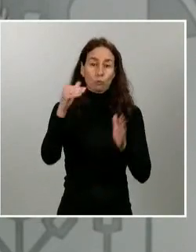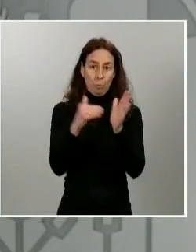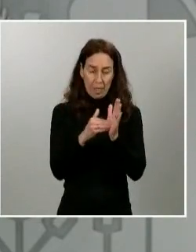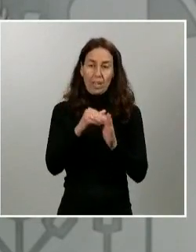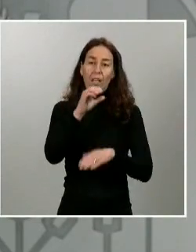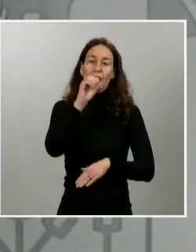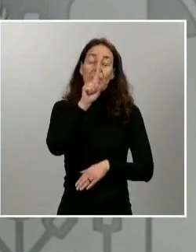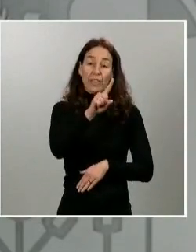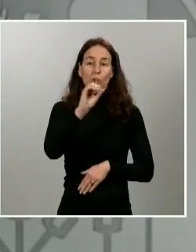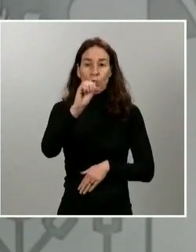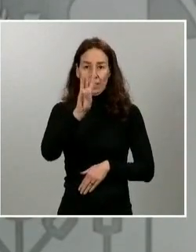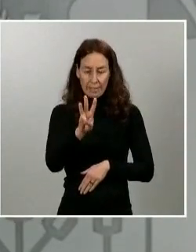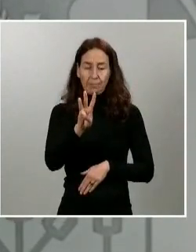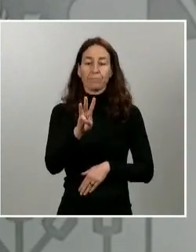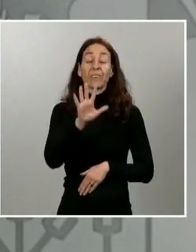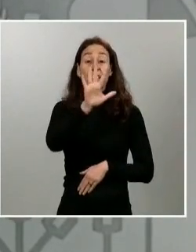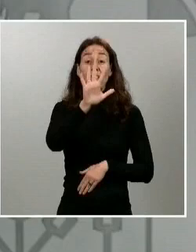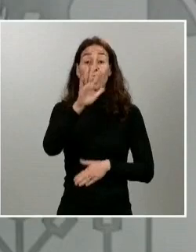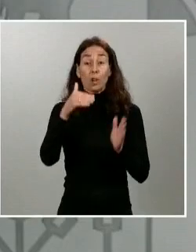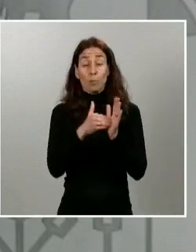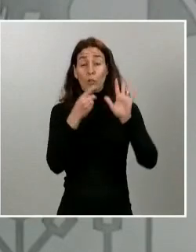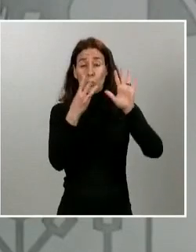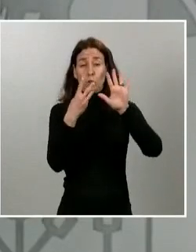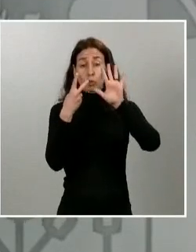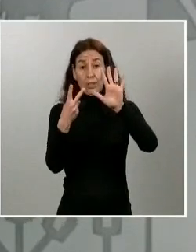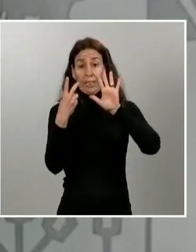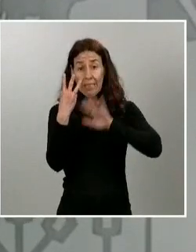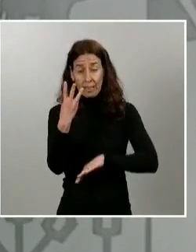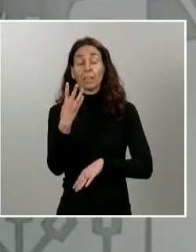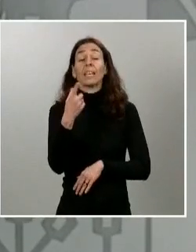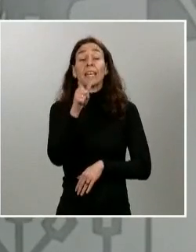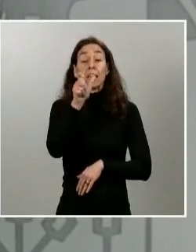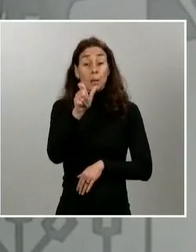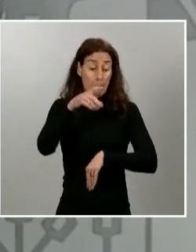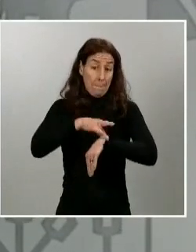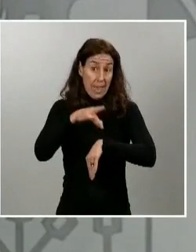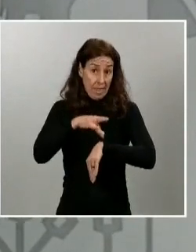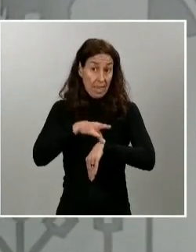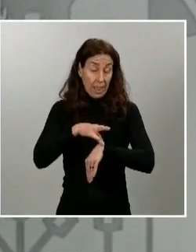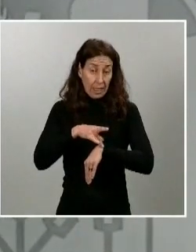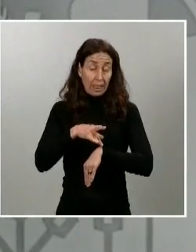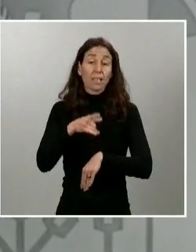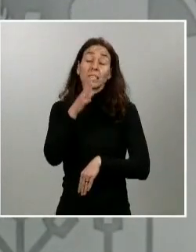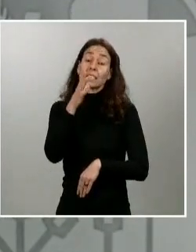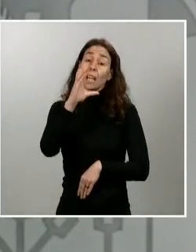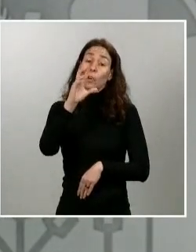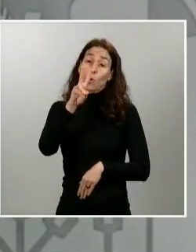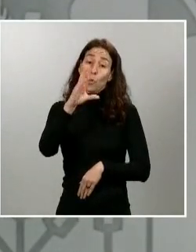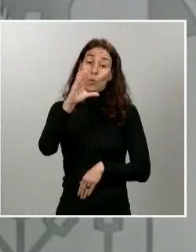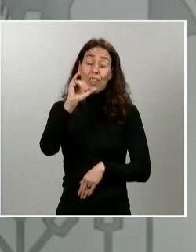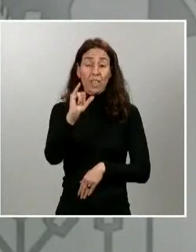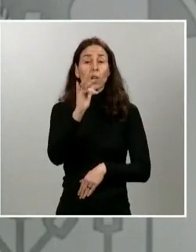registrou nas últimas 24 horas um novo recorde de contaminações do novo coronavírus atingindo